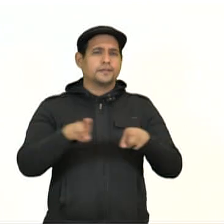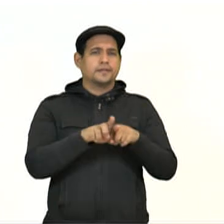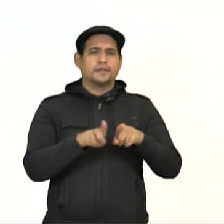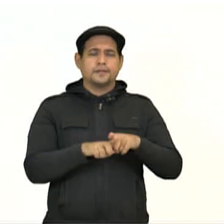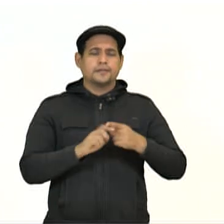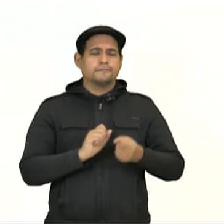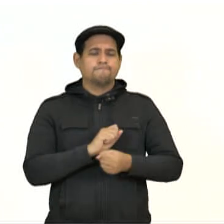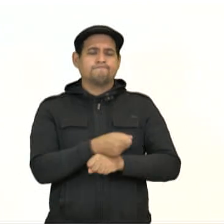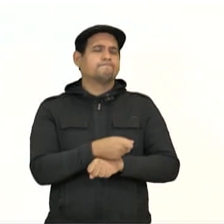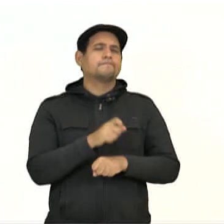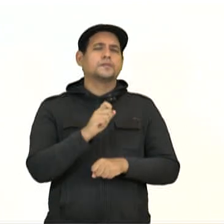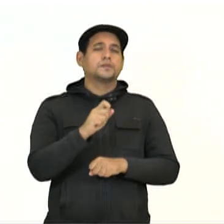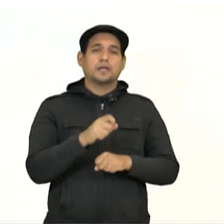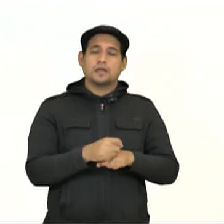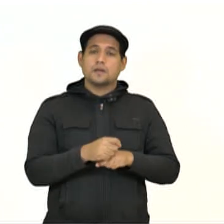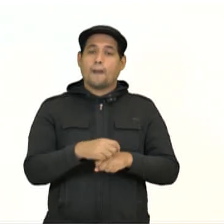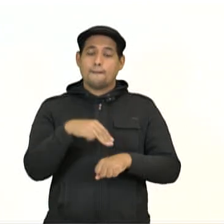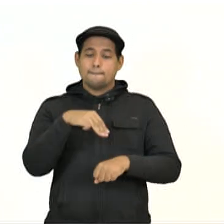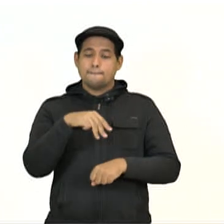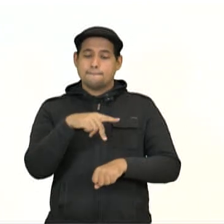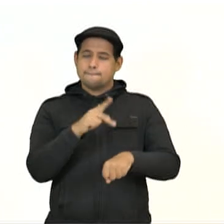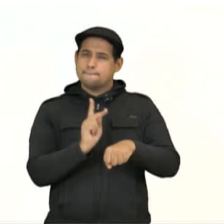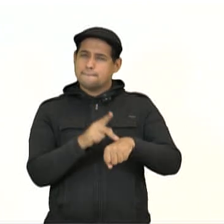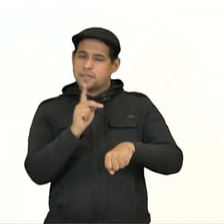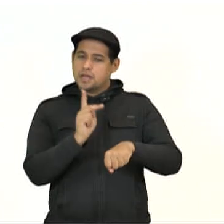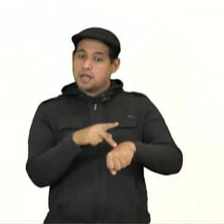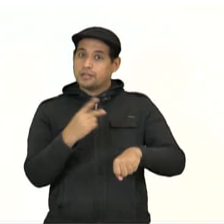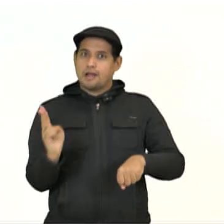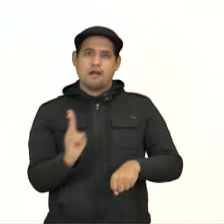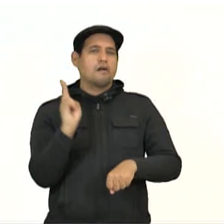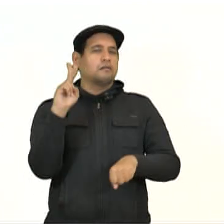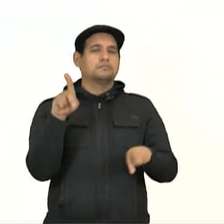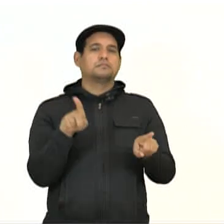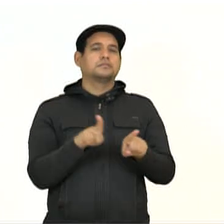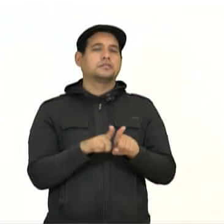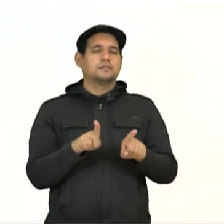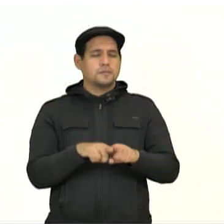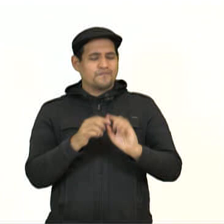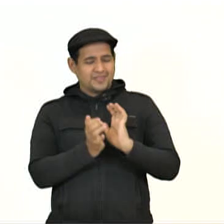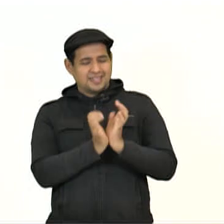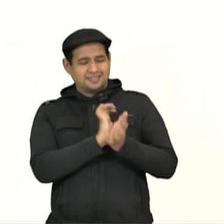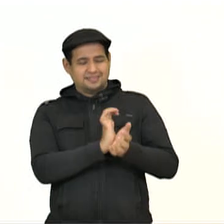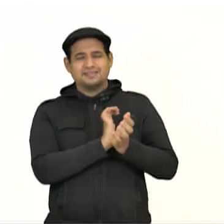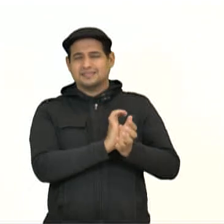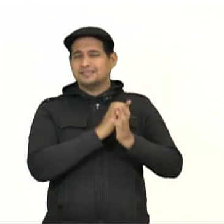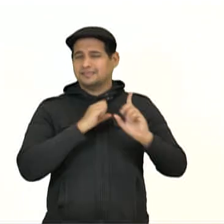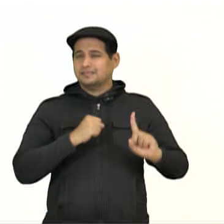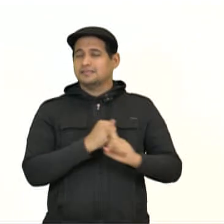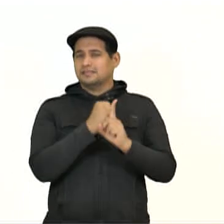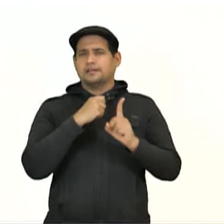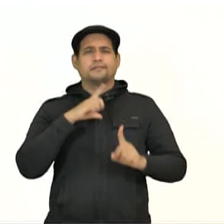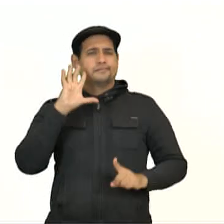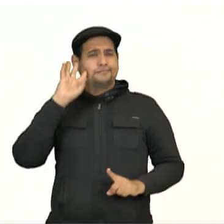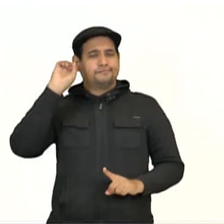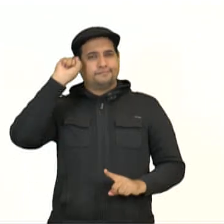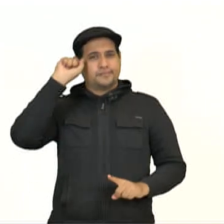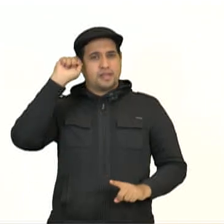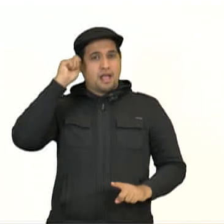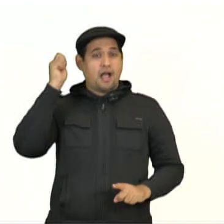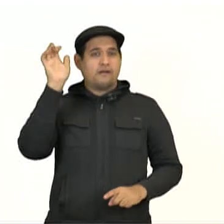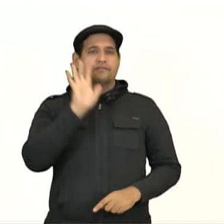de seus metais preciosos, o pacto colonial e a escravização africana, né?